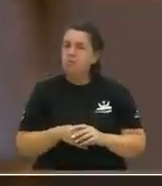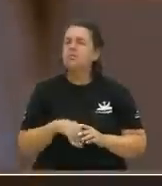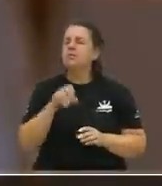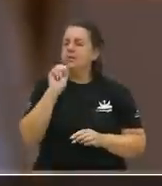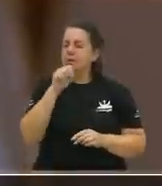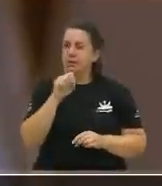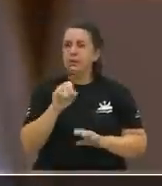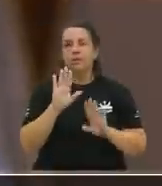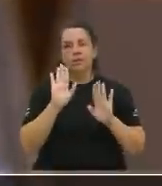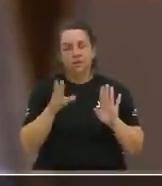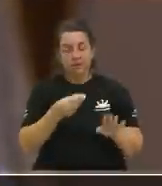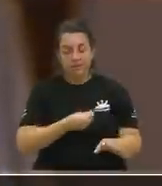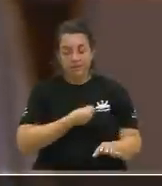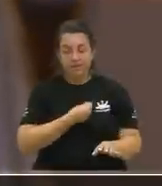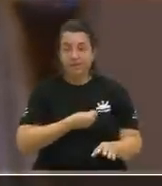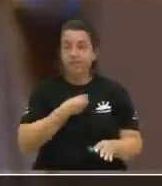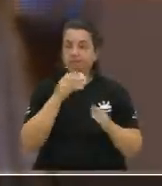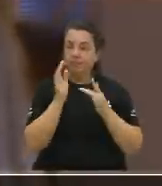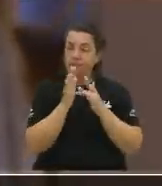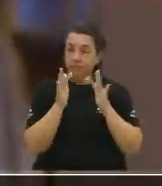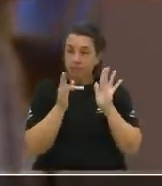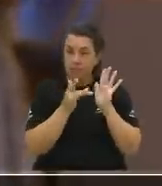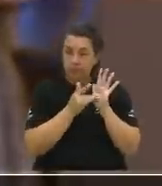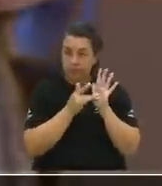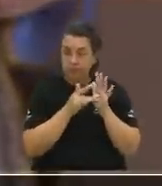Então muito da vida de Jesus,